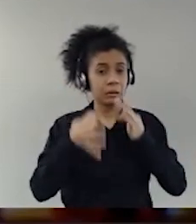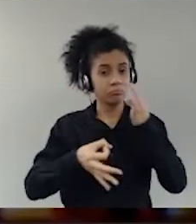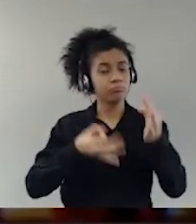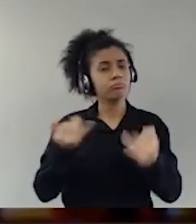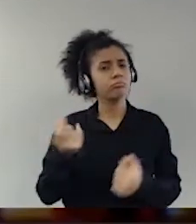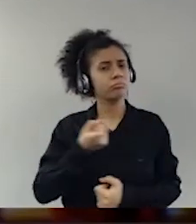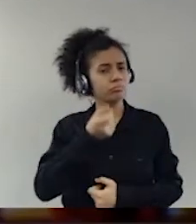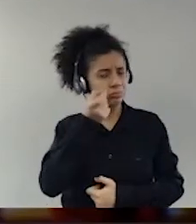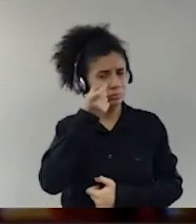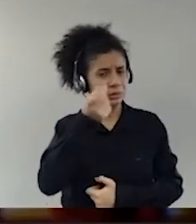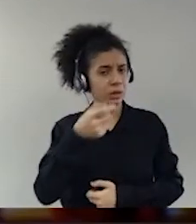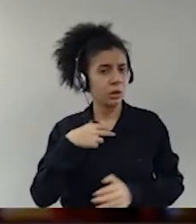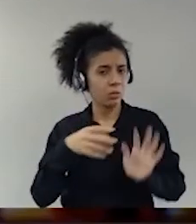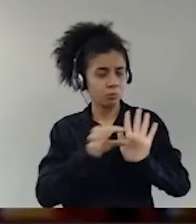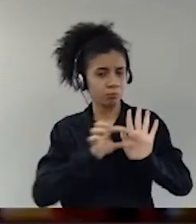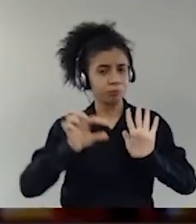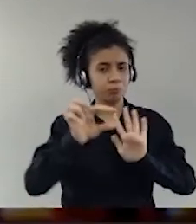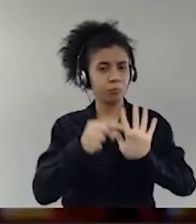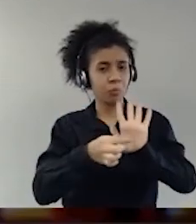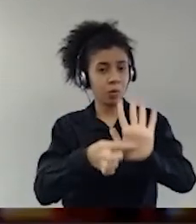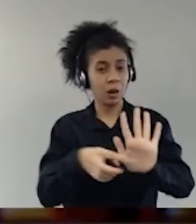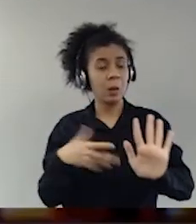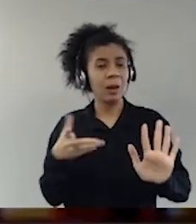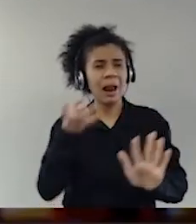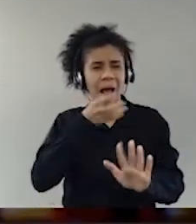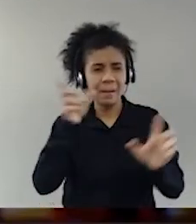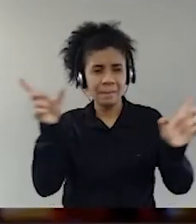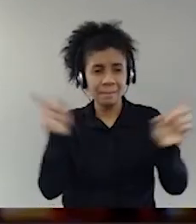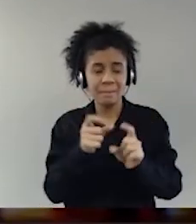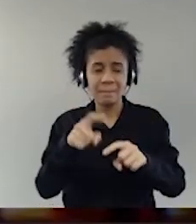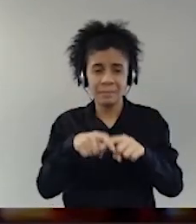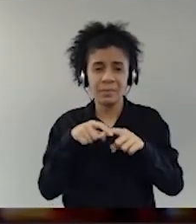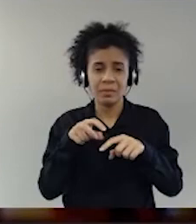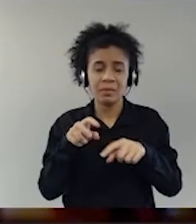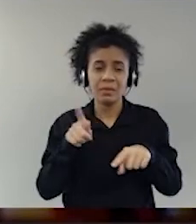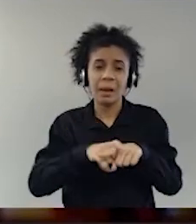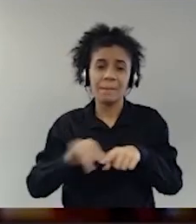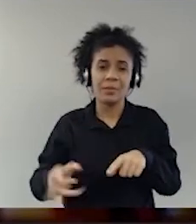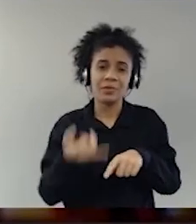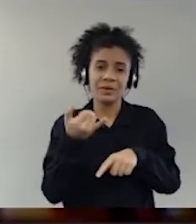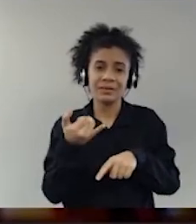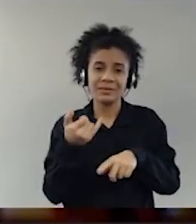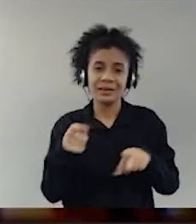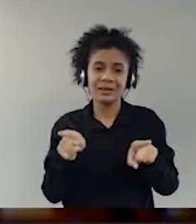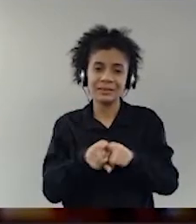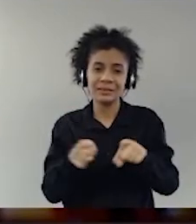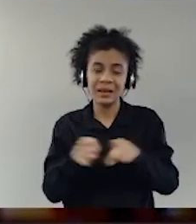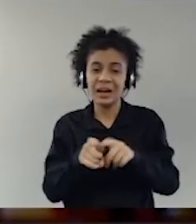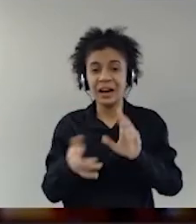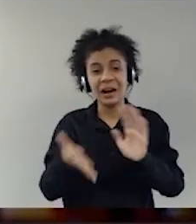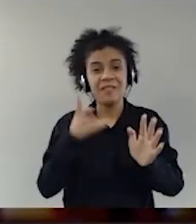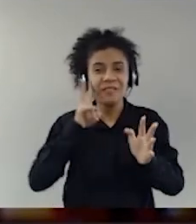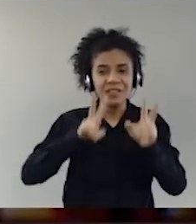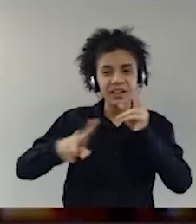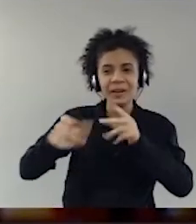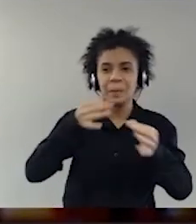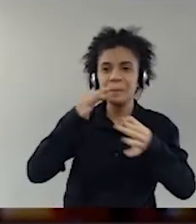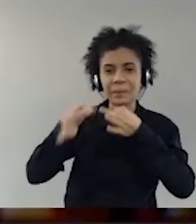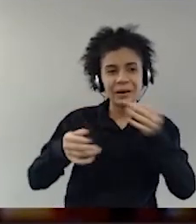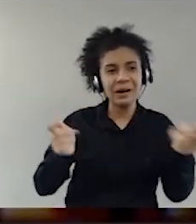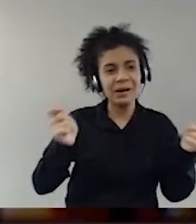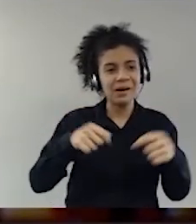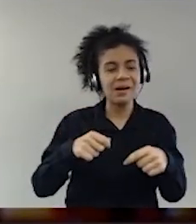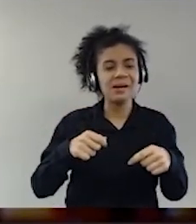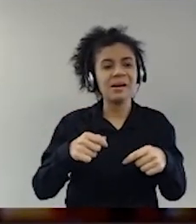de serem destacadas aqui, e eu quero ser bastante breve também, até para poder aproveitar a oportunidade, talvez, de ouvir ainda, se